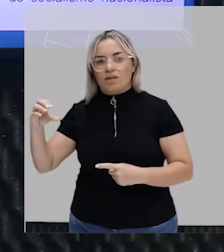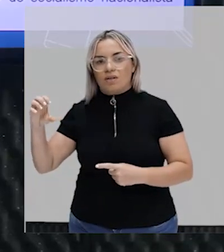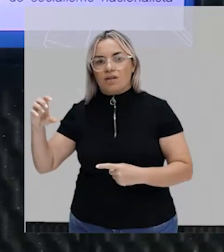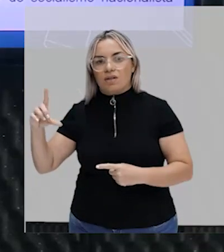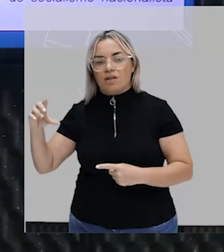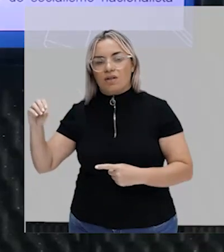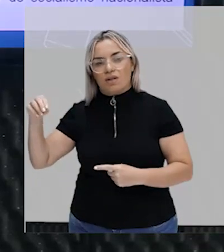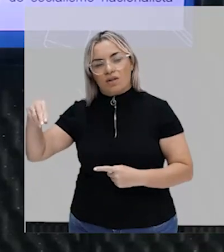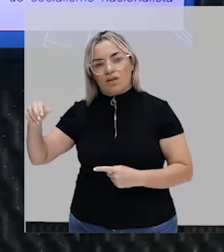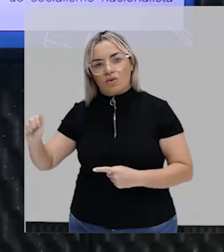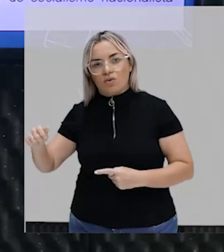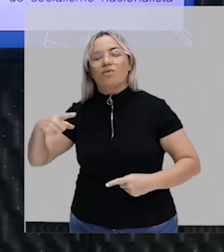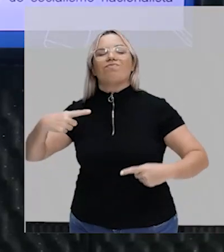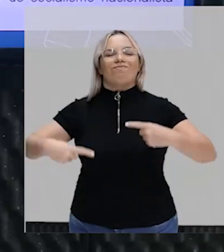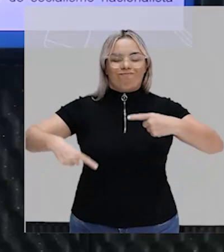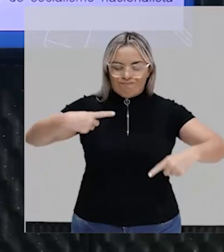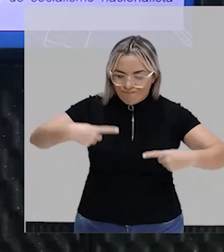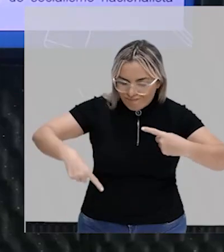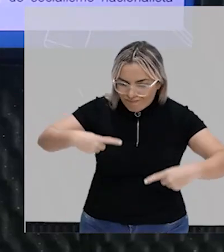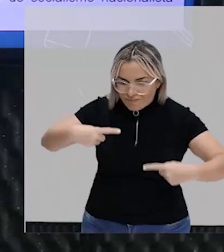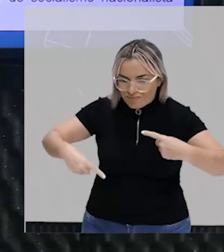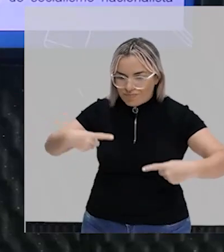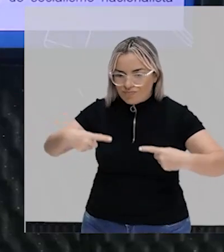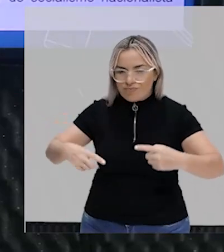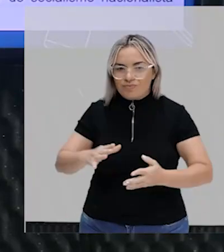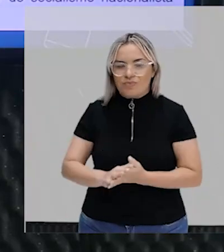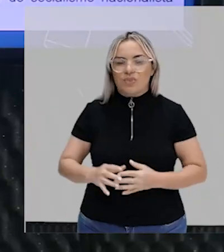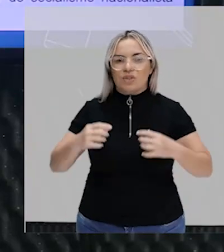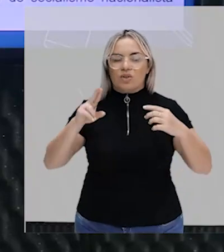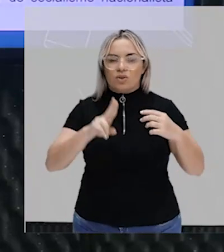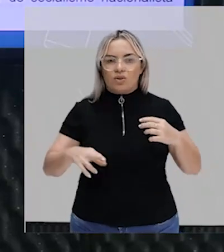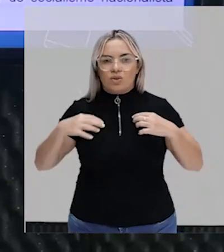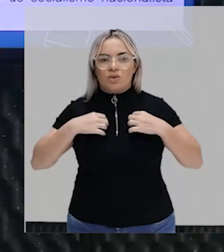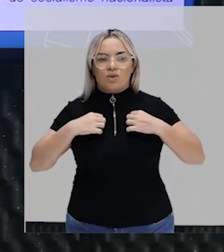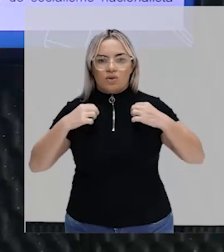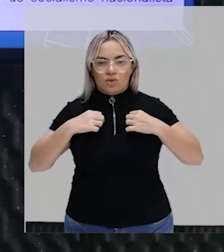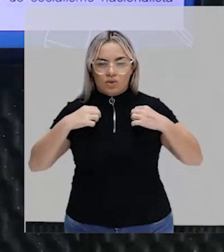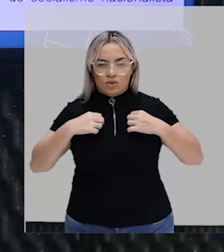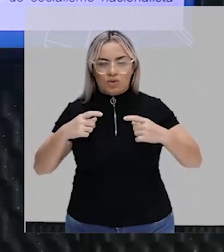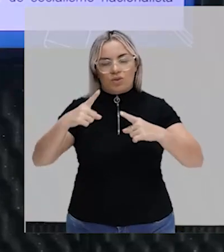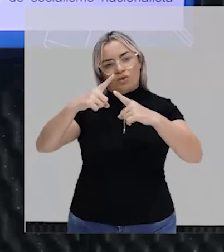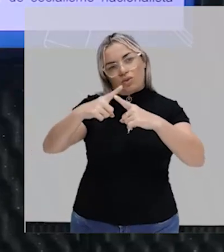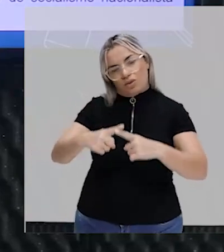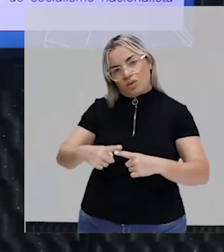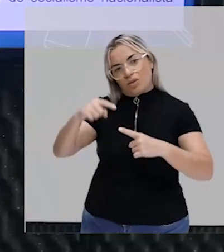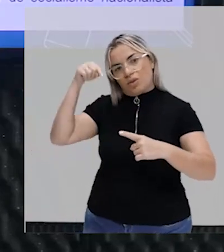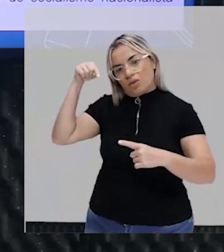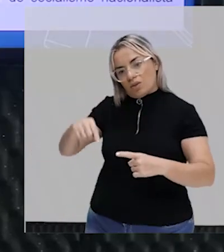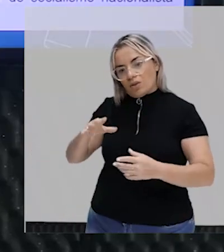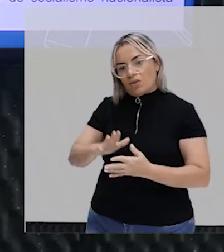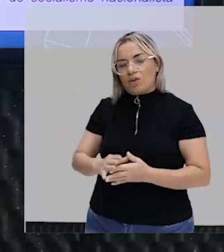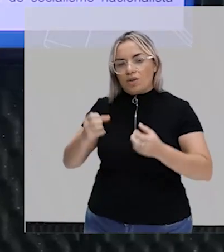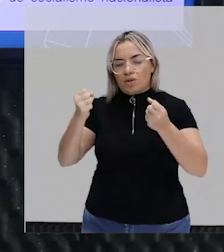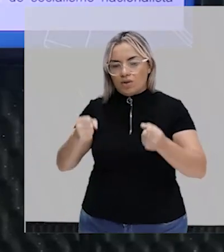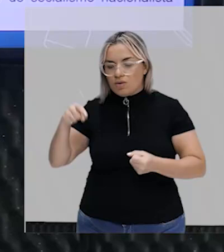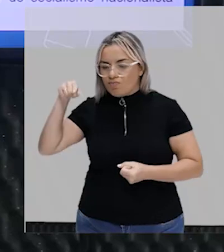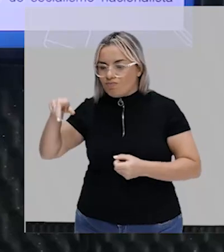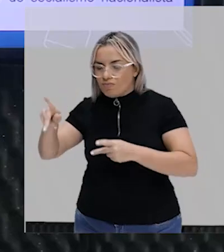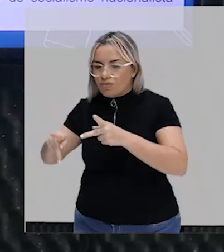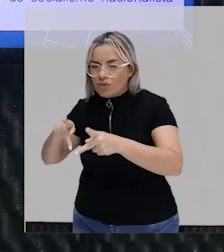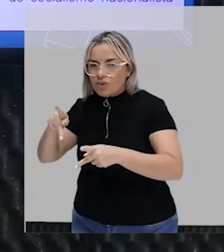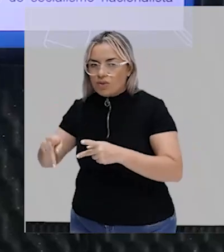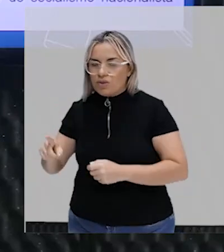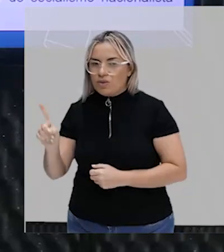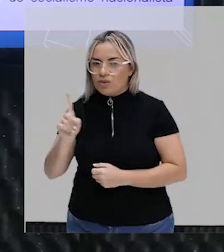principalmente, né? Porque na camisa do Barcelona tem lá, mesmo que é um clube, eles também falam o idioma próprio catalão. E essa população, podemos afirmar, ela não